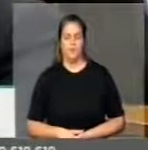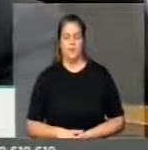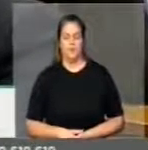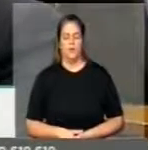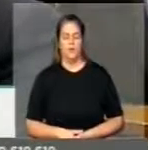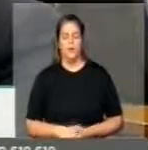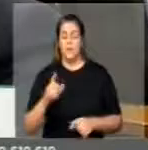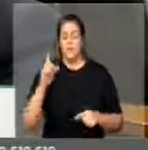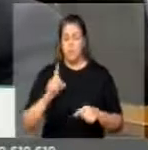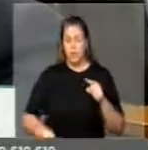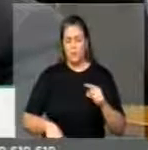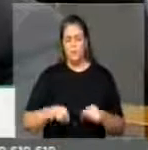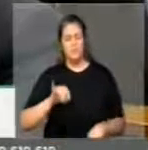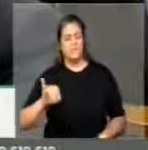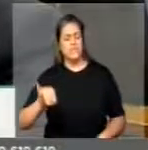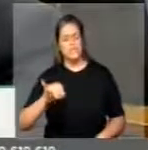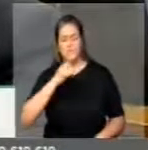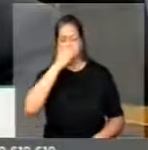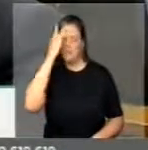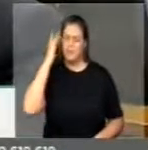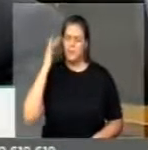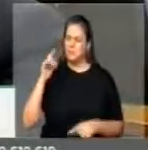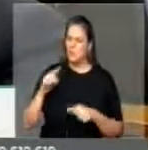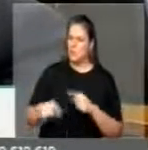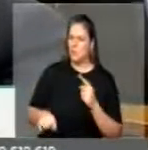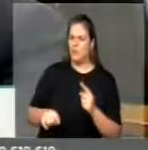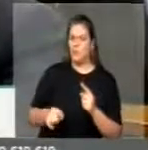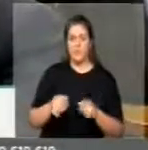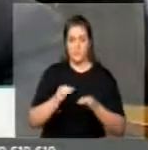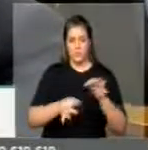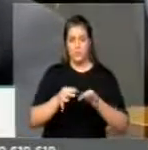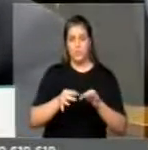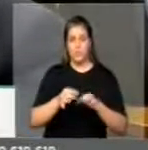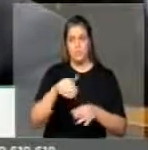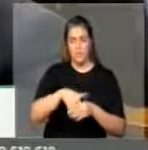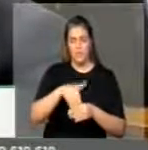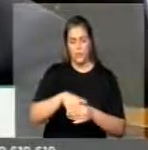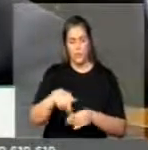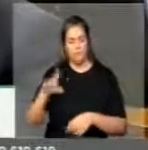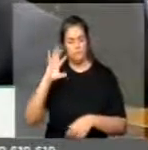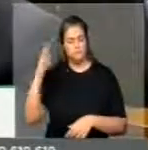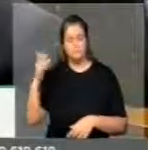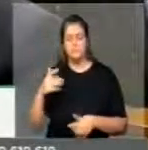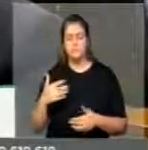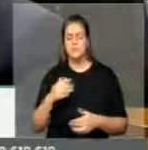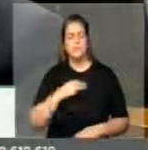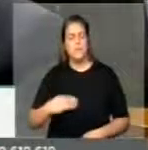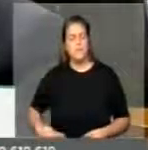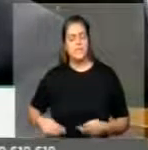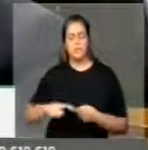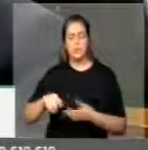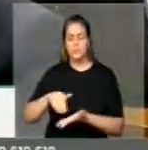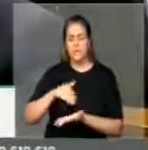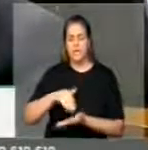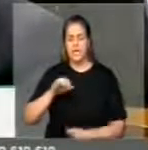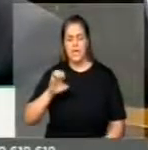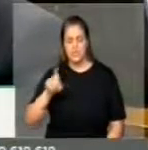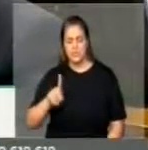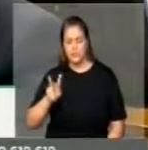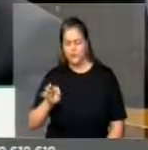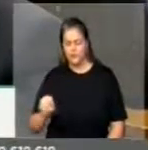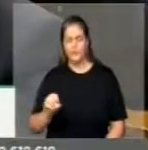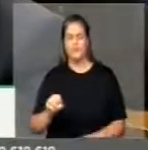proibindo a nomeação de pessoas consideradas inelegíveis pela Justiça Eleitoral para os cargos de ministro, secretário executivo, aplicando